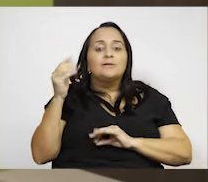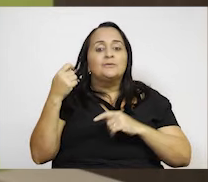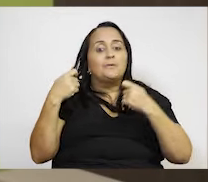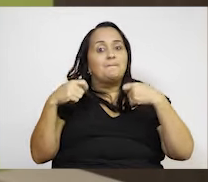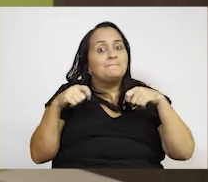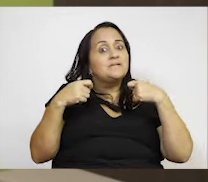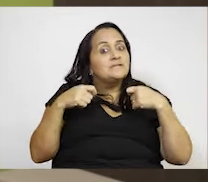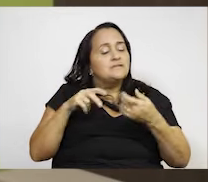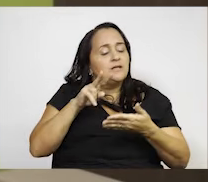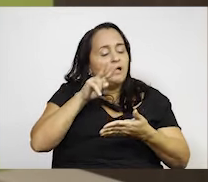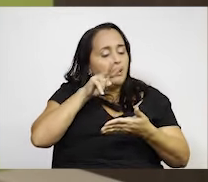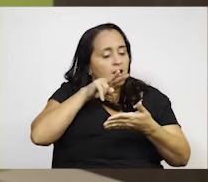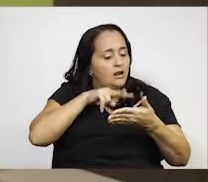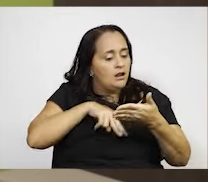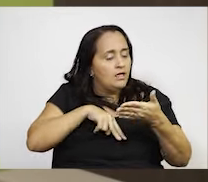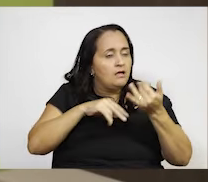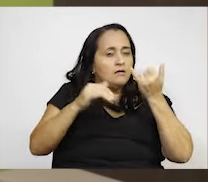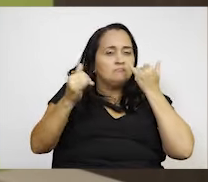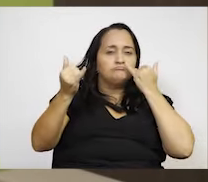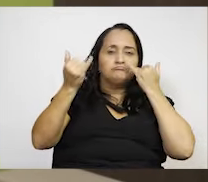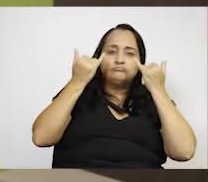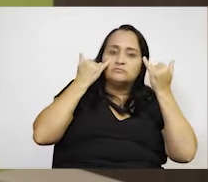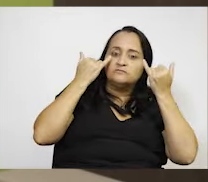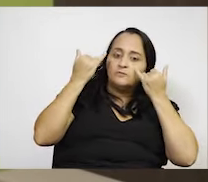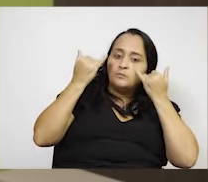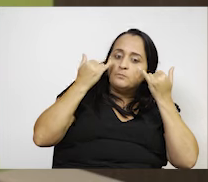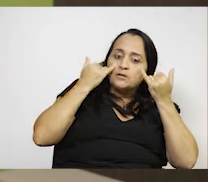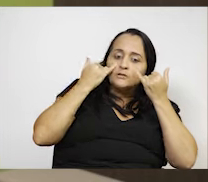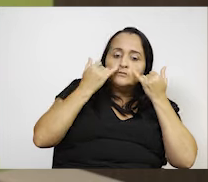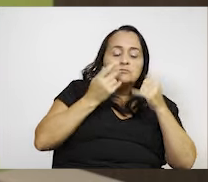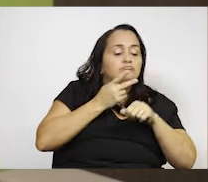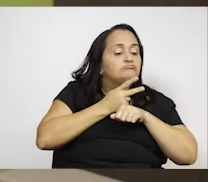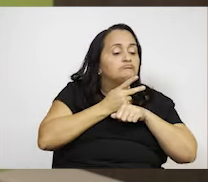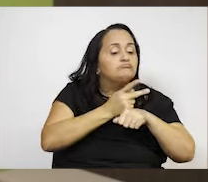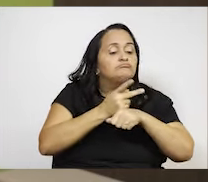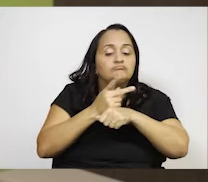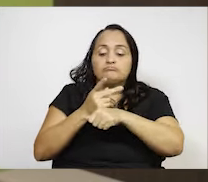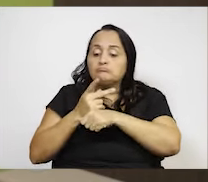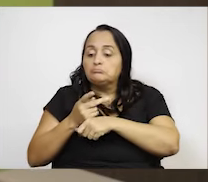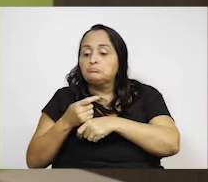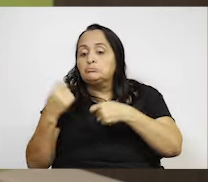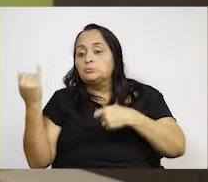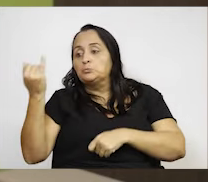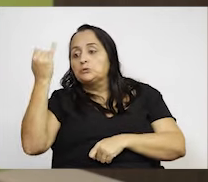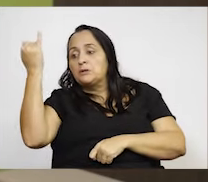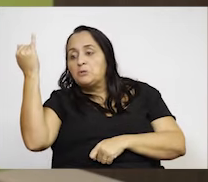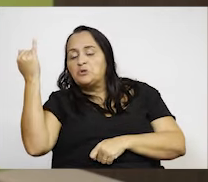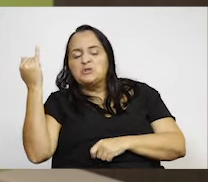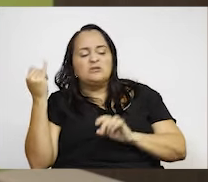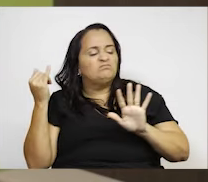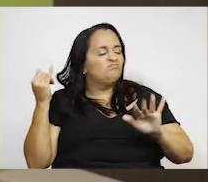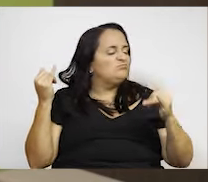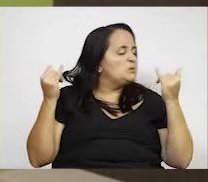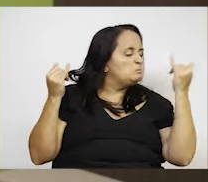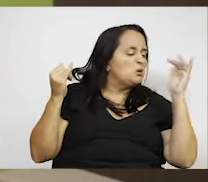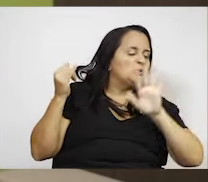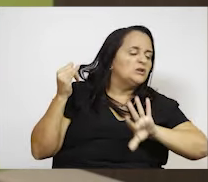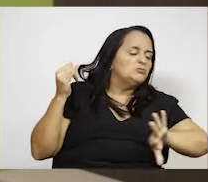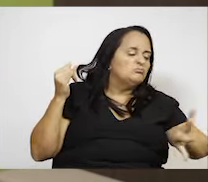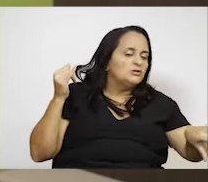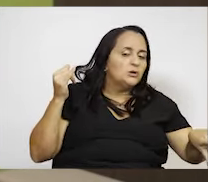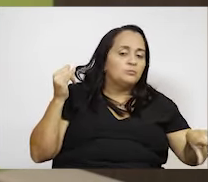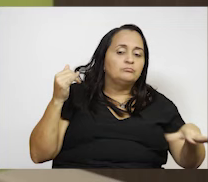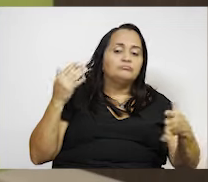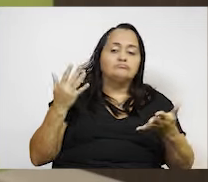você precisa ler, se informar, buscar outras fontes para saber o que é relevante e o que não é relevante para você construir a